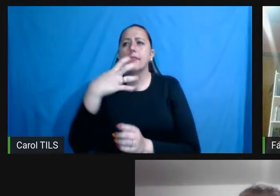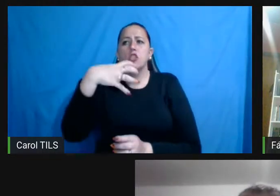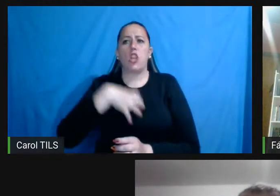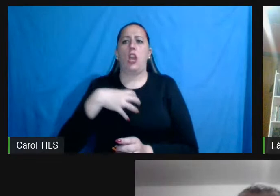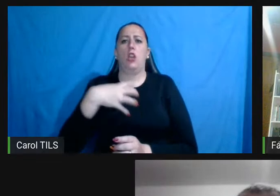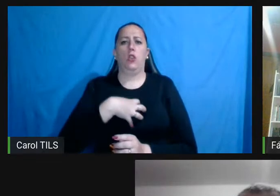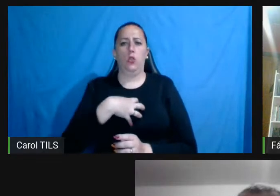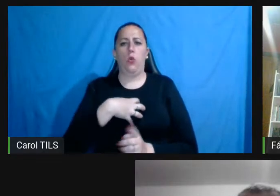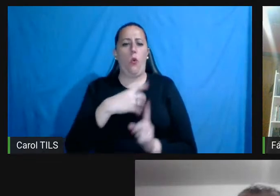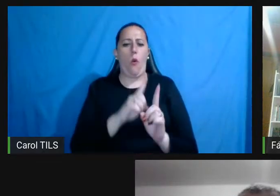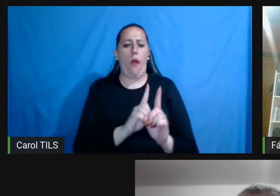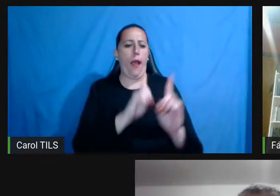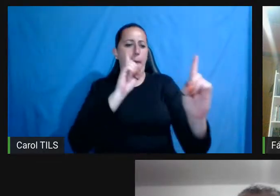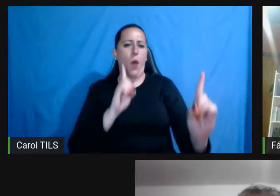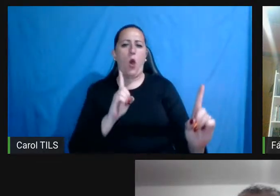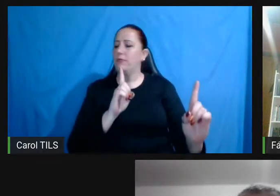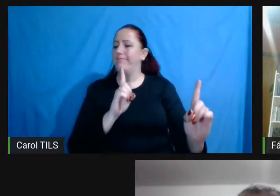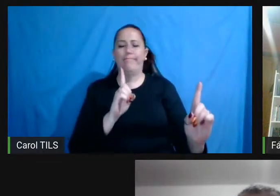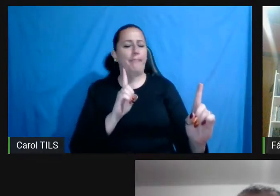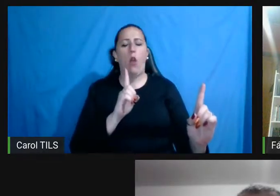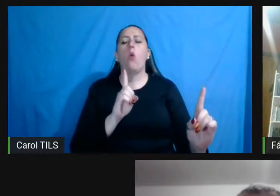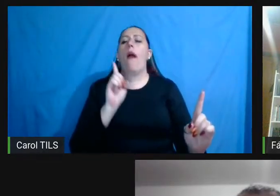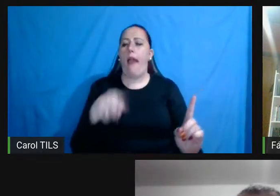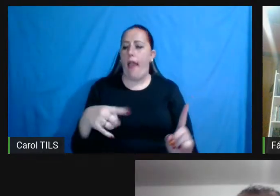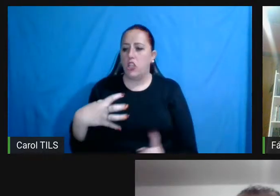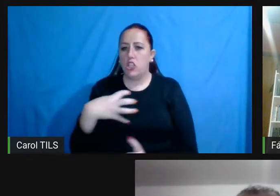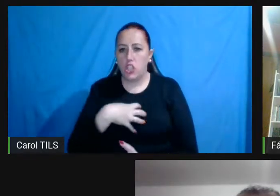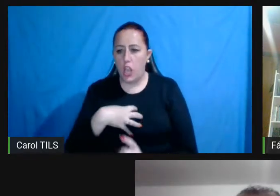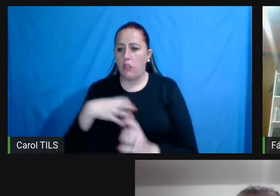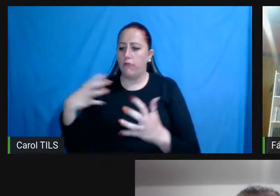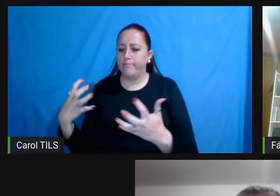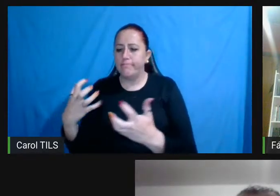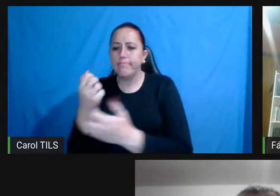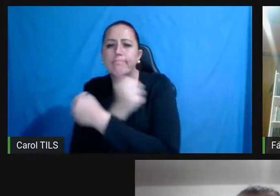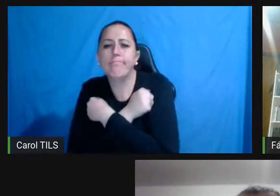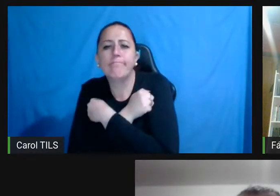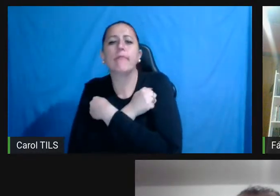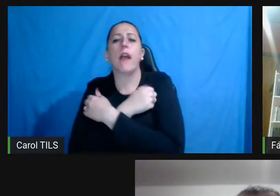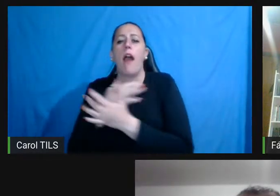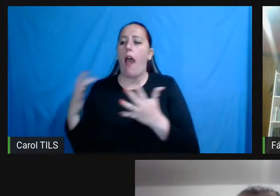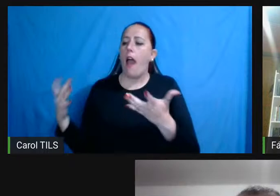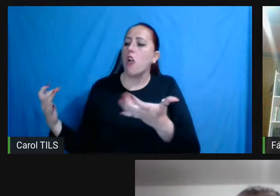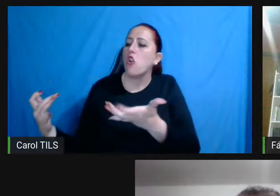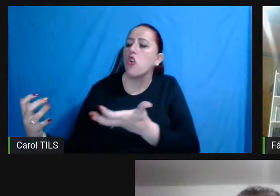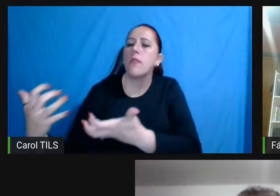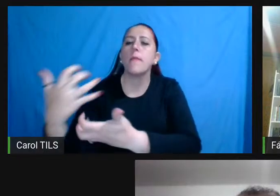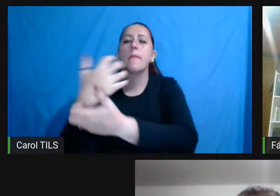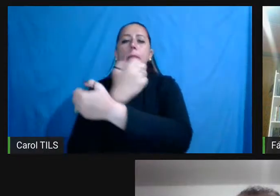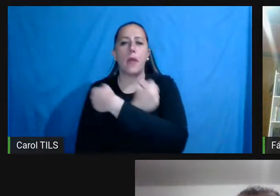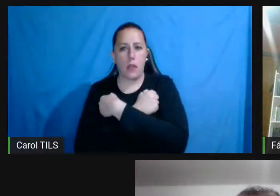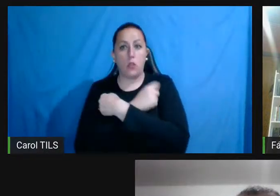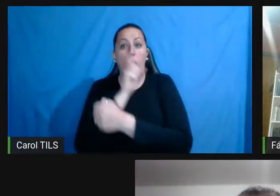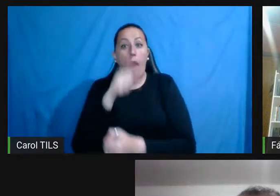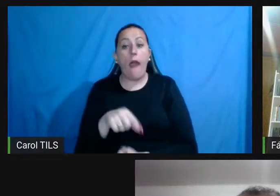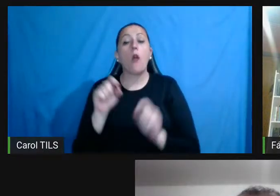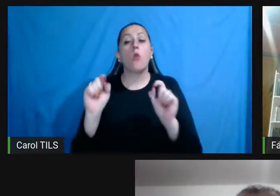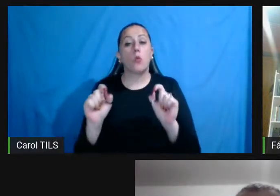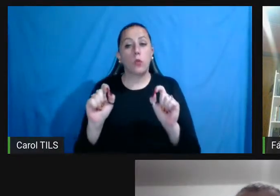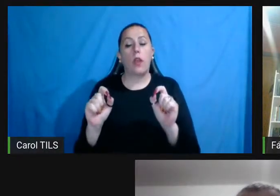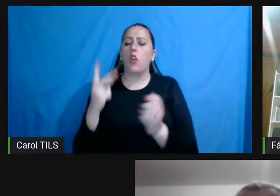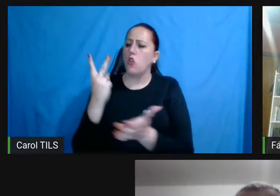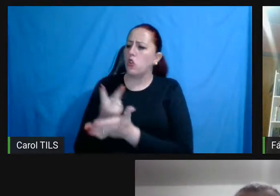presencial. O calor humano do campus Alvorada é uma das marcas mais bonitas que a gente vivencia por lá, e isso a gente quer